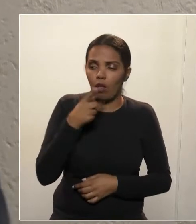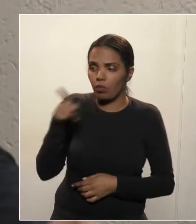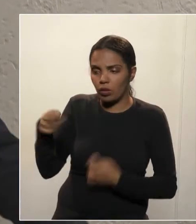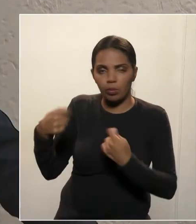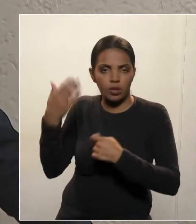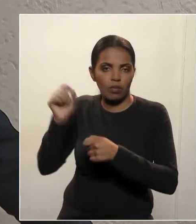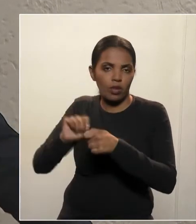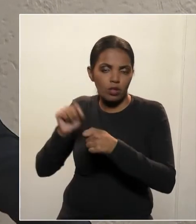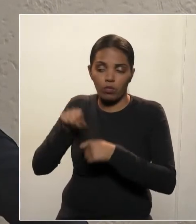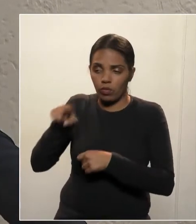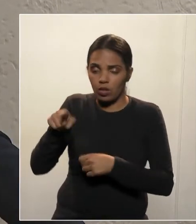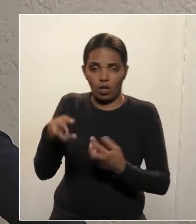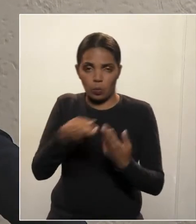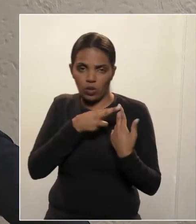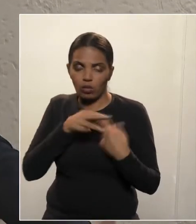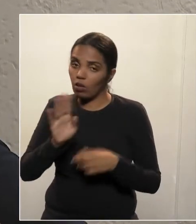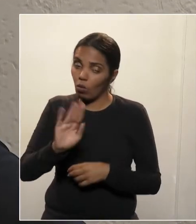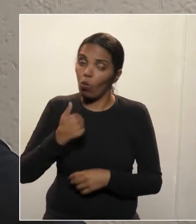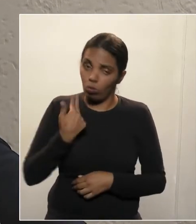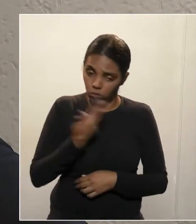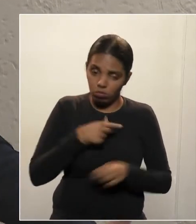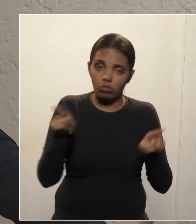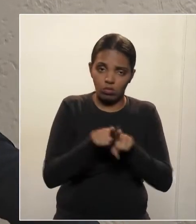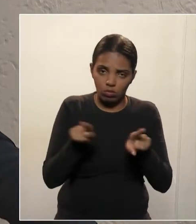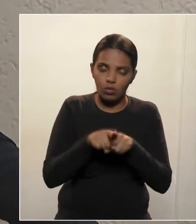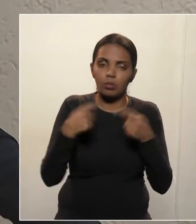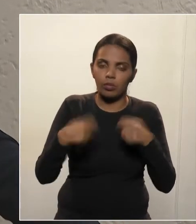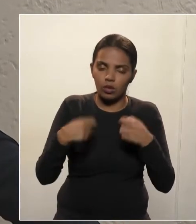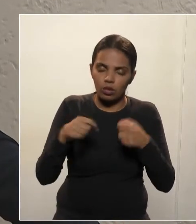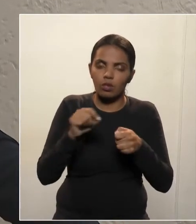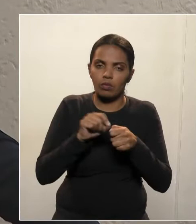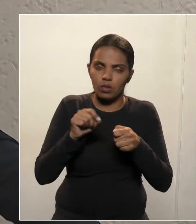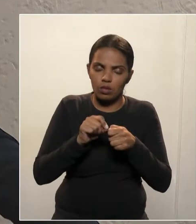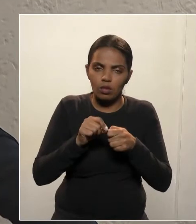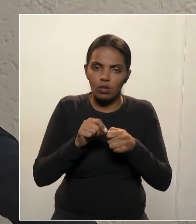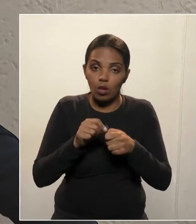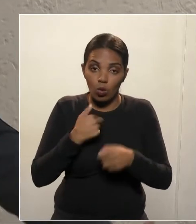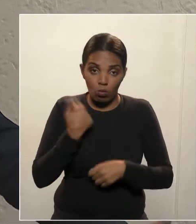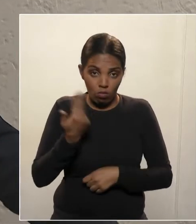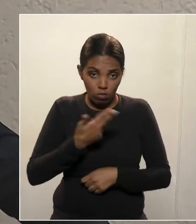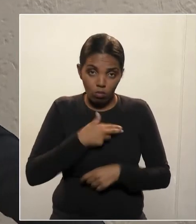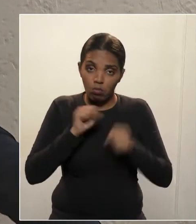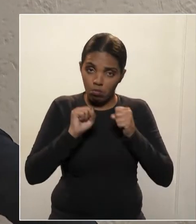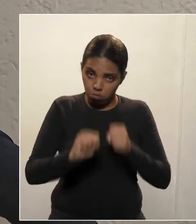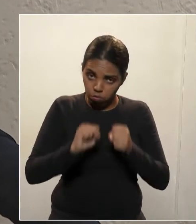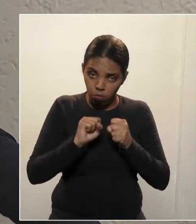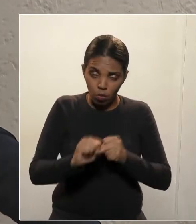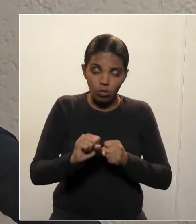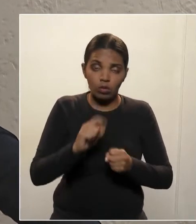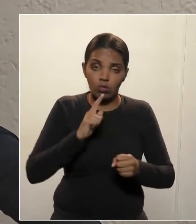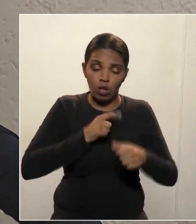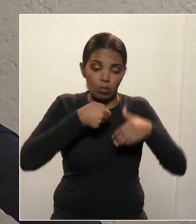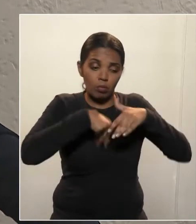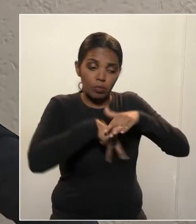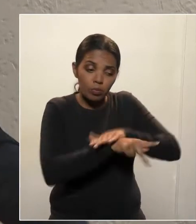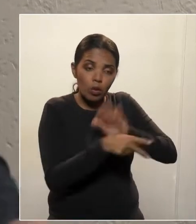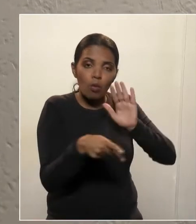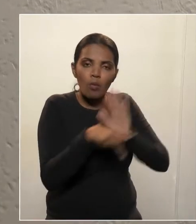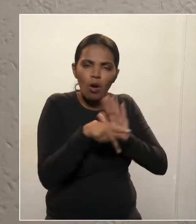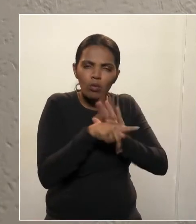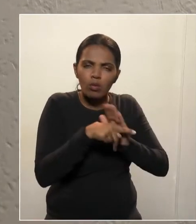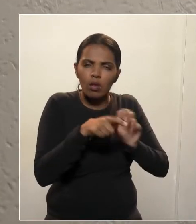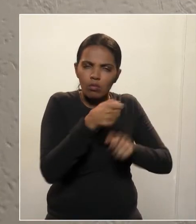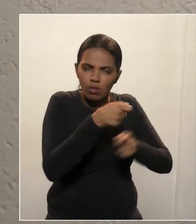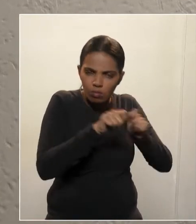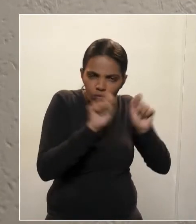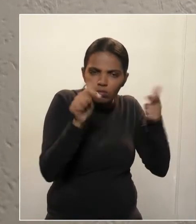precisamos fazer a nossa parte. A Assembleia, por exemplo, pode dedicar parte do fundo da Assembleia para o combate ao coronavírus, assim